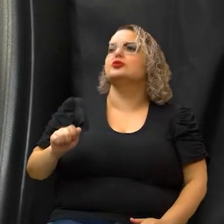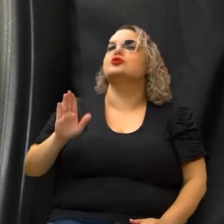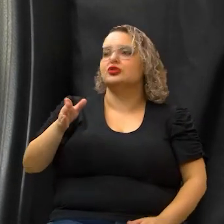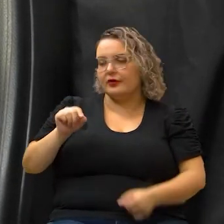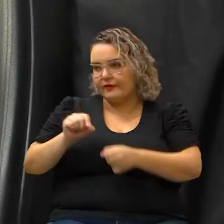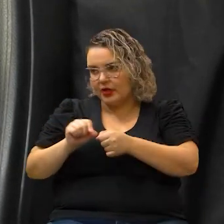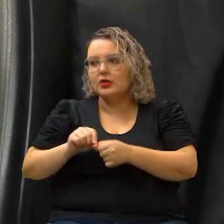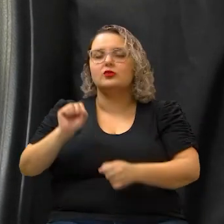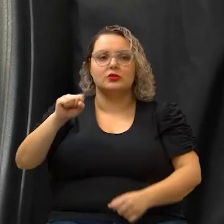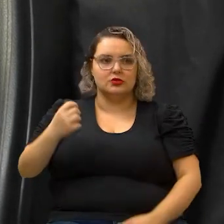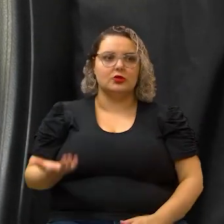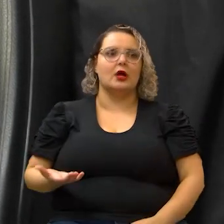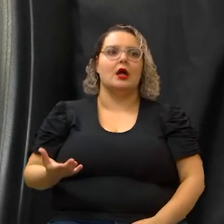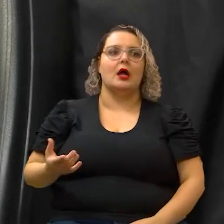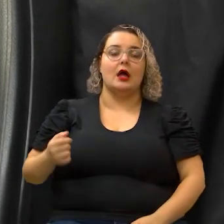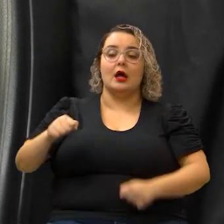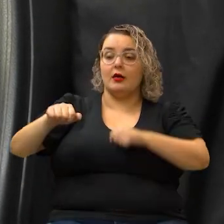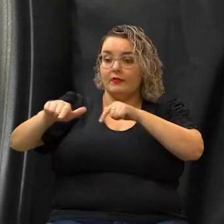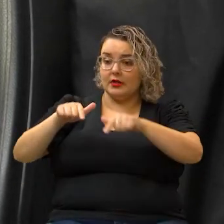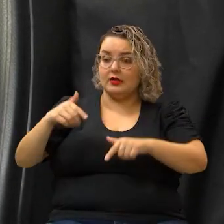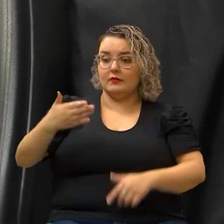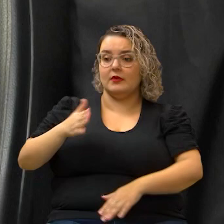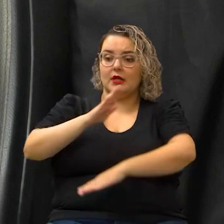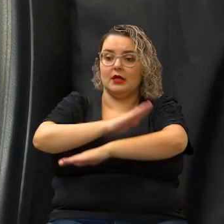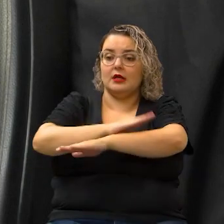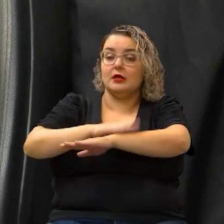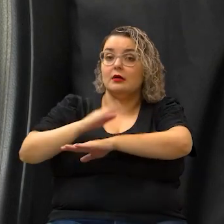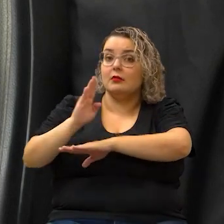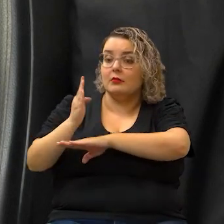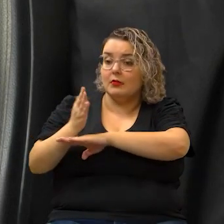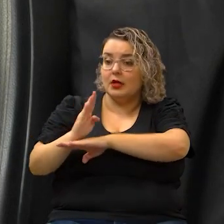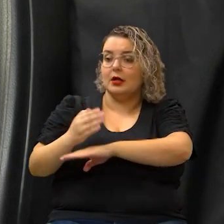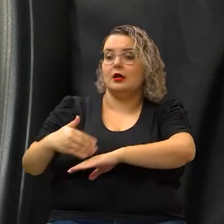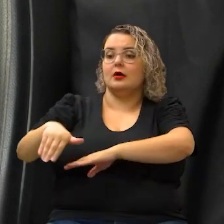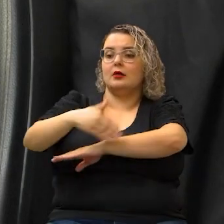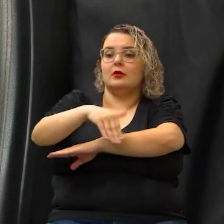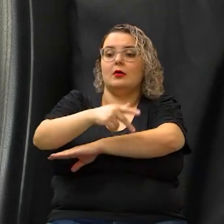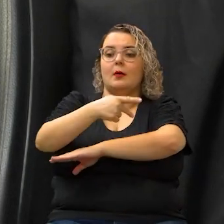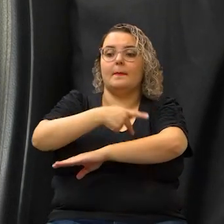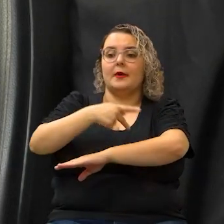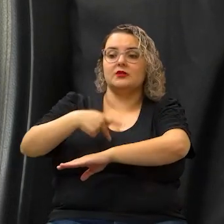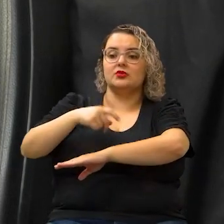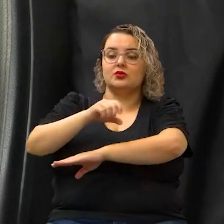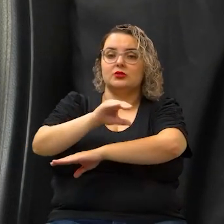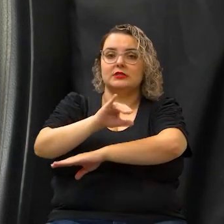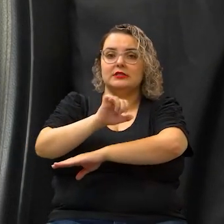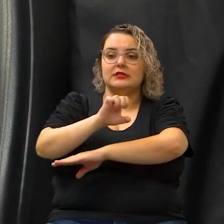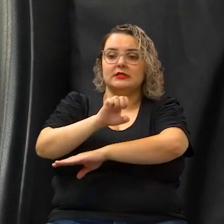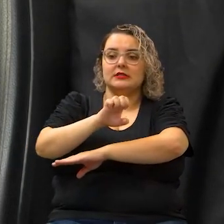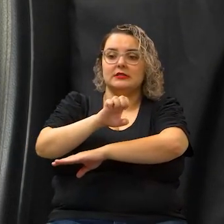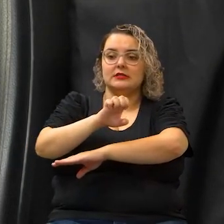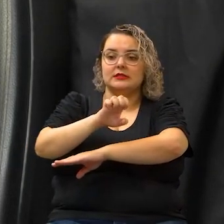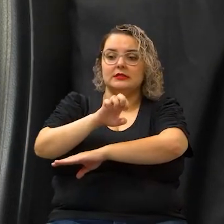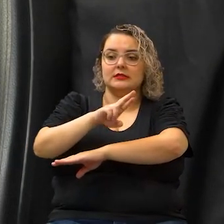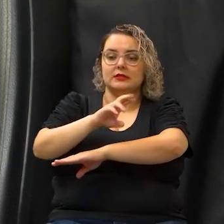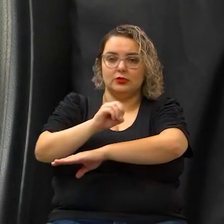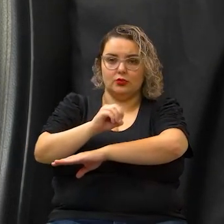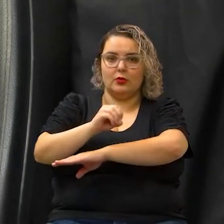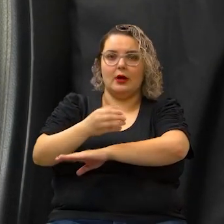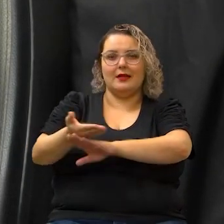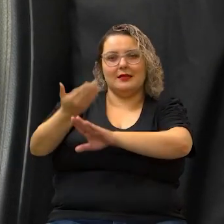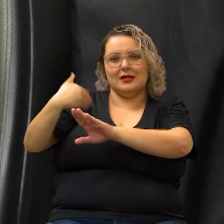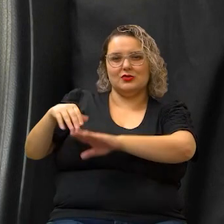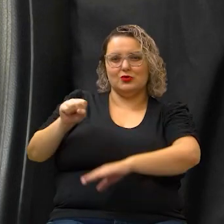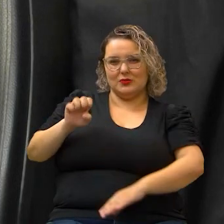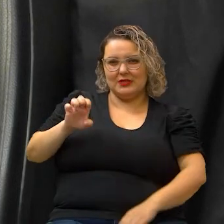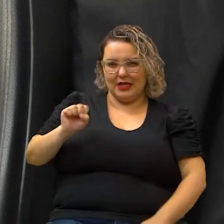vim numa formatura de escola teológica aqui na Assembleia de Deus, ali, na rua Pastor Cícero Canuto de Lima, atrás do SESI Senai. Tá. Então, ali